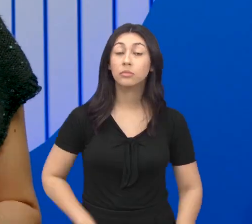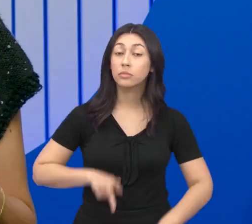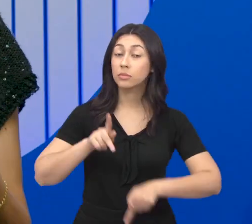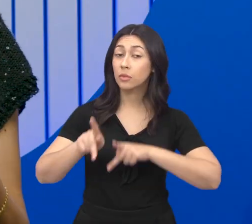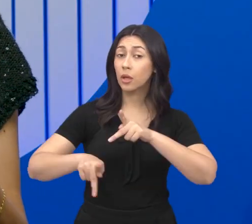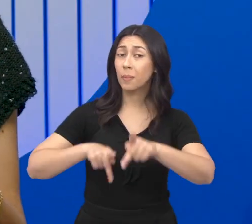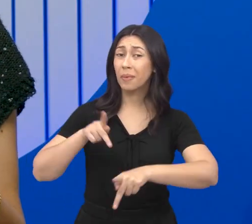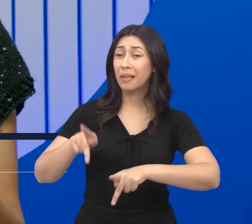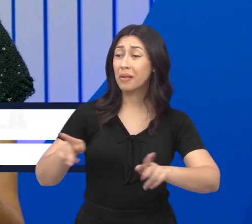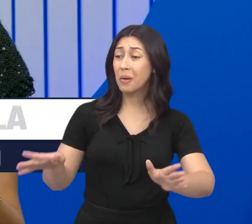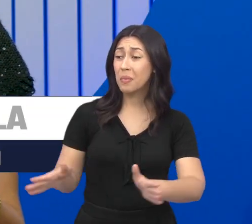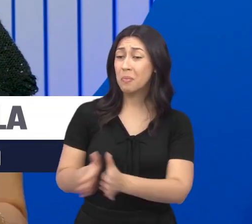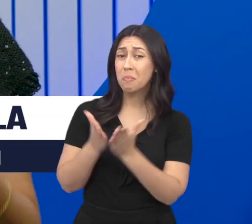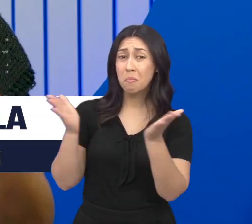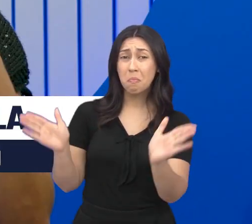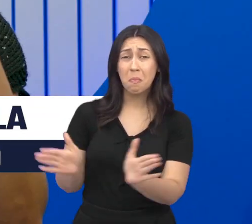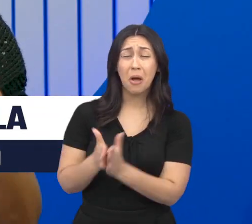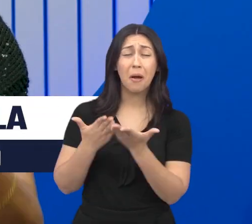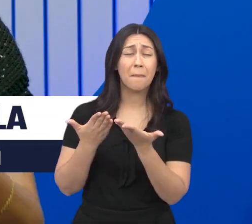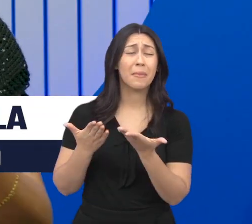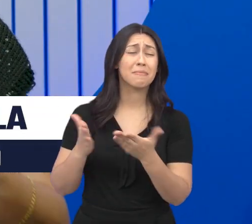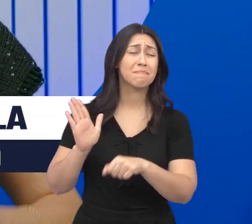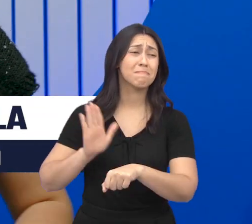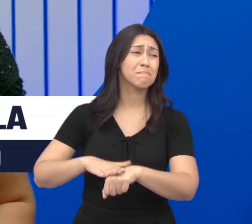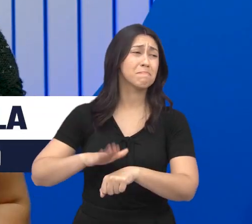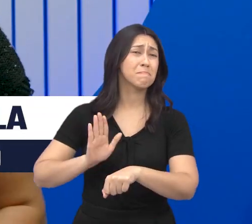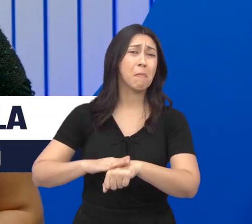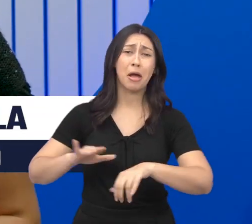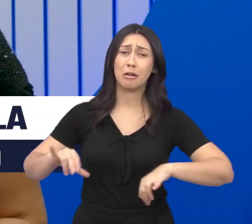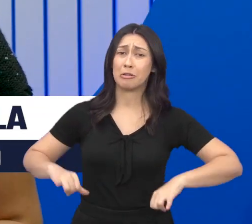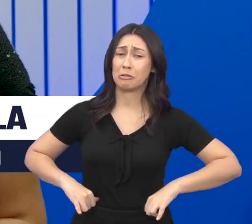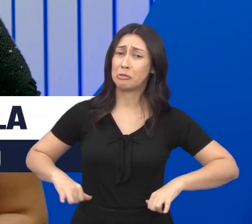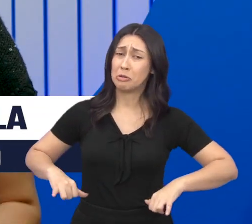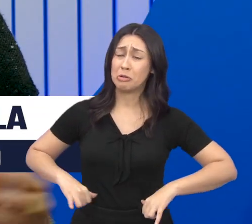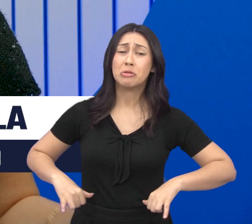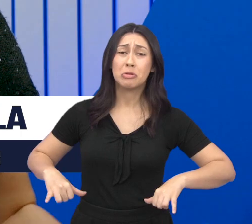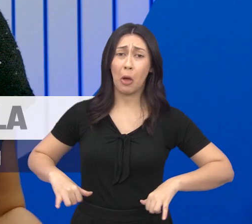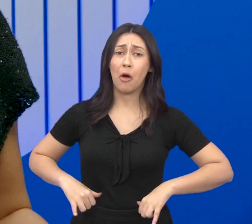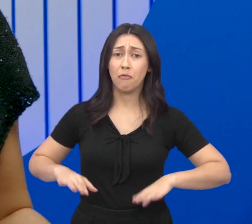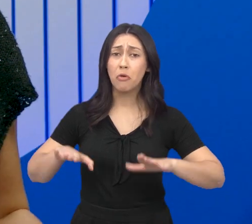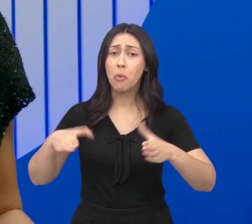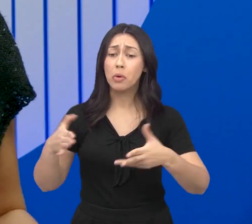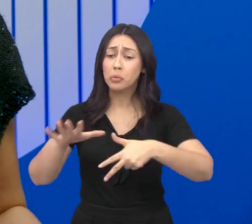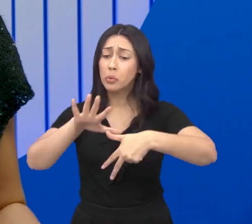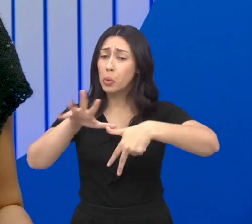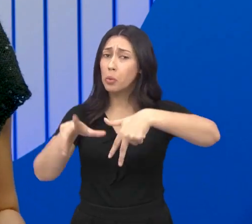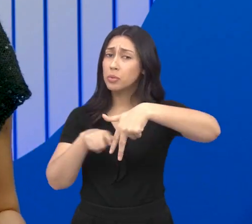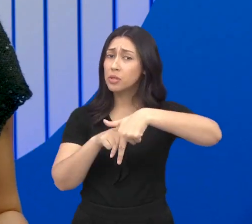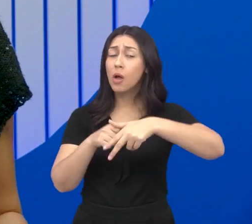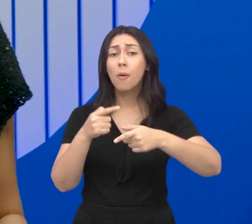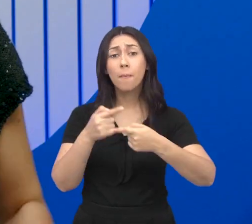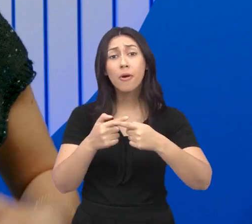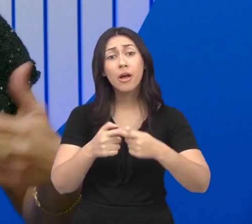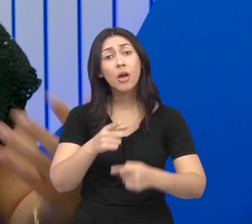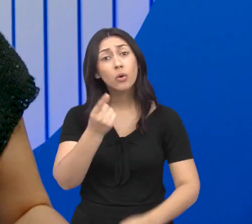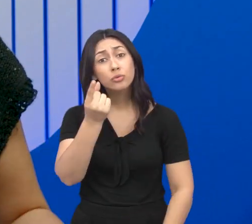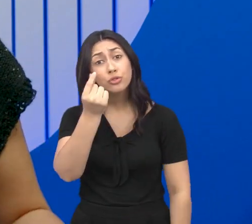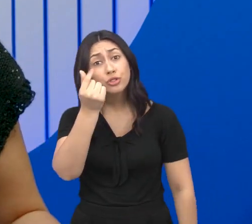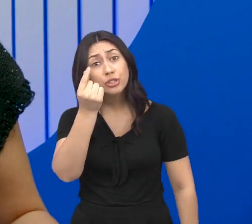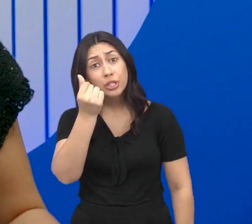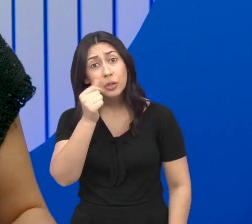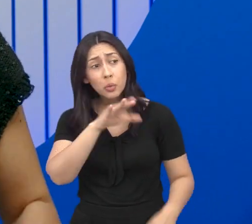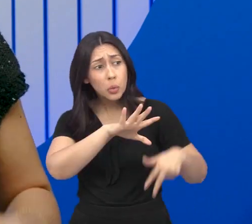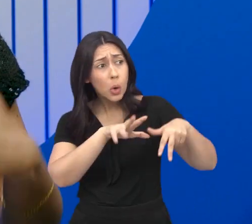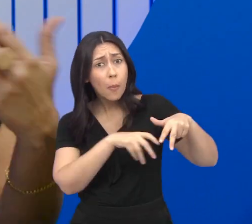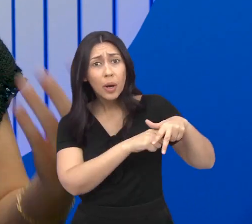A população carente é a que mais sofre quando há corrupção. São recursos que poderiam ser usados, ser